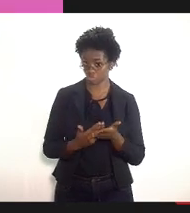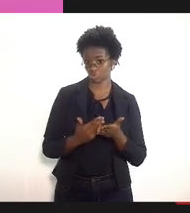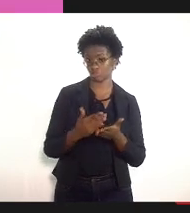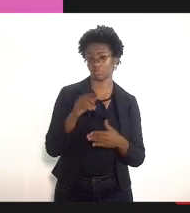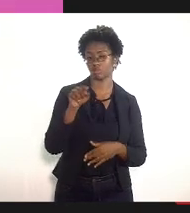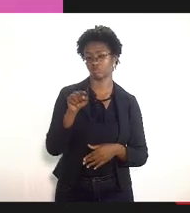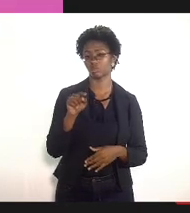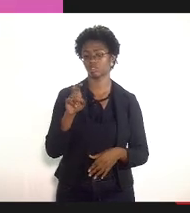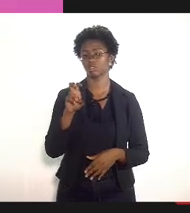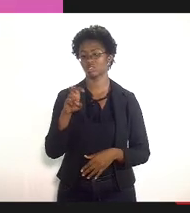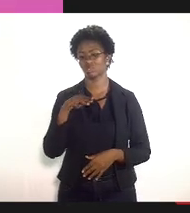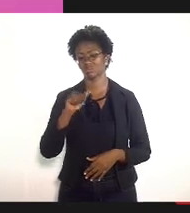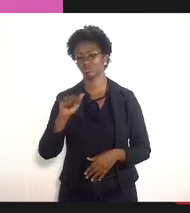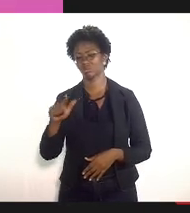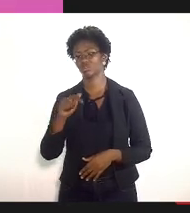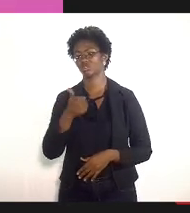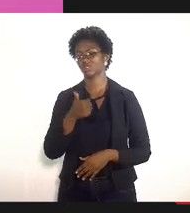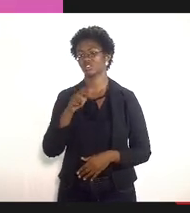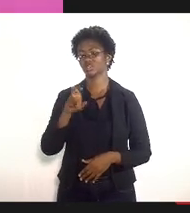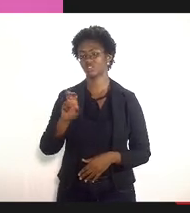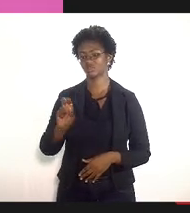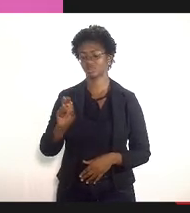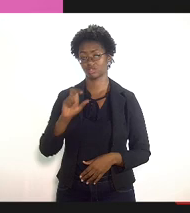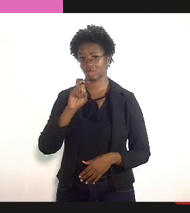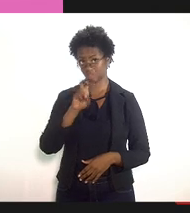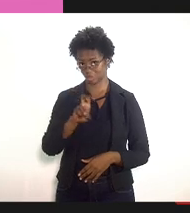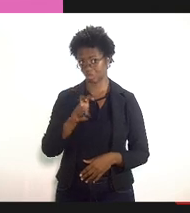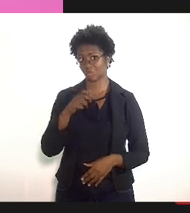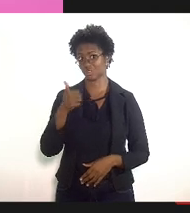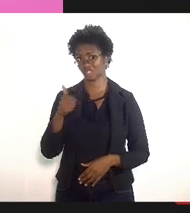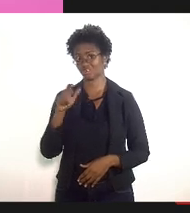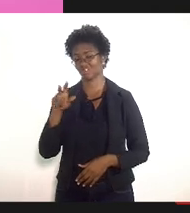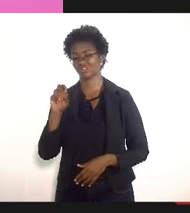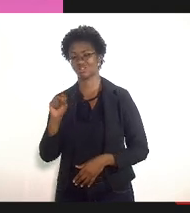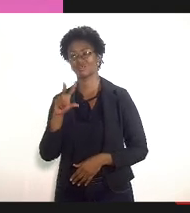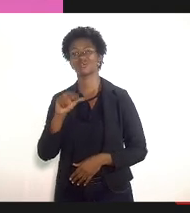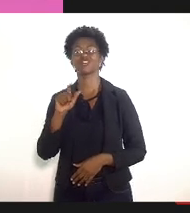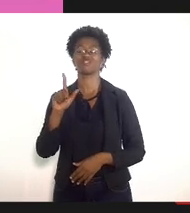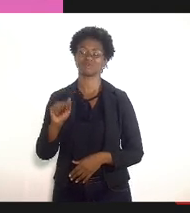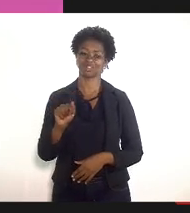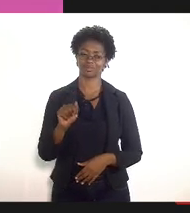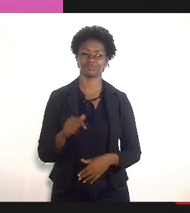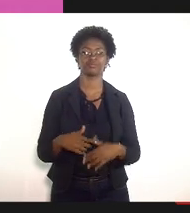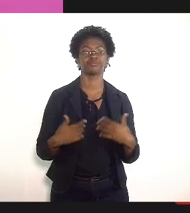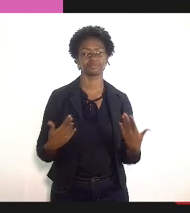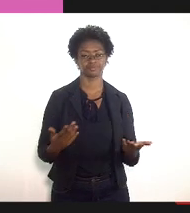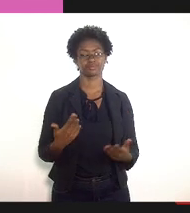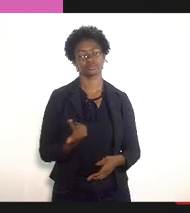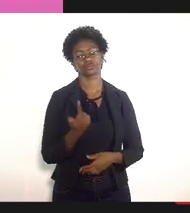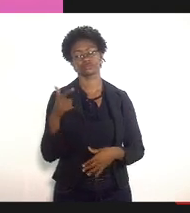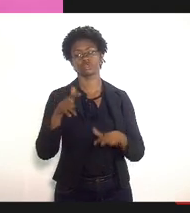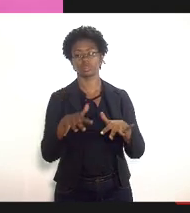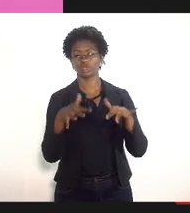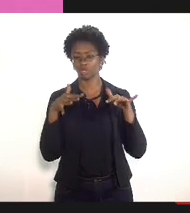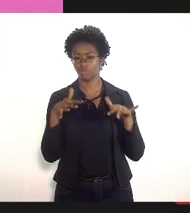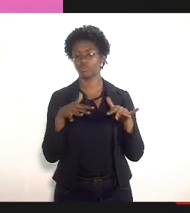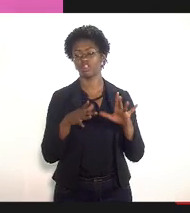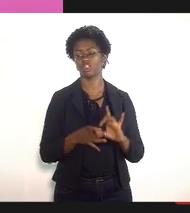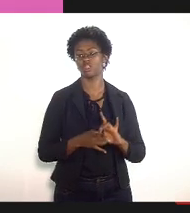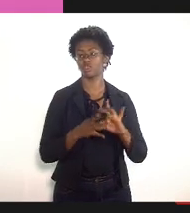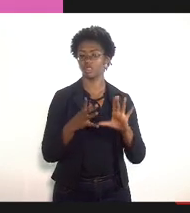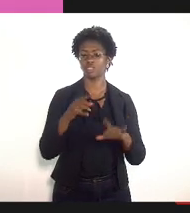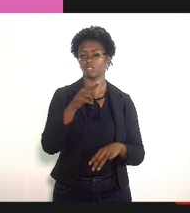porque são 5.158 vagas, isso da outra audiência pública que